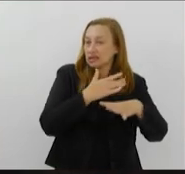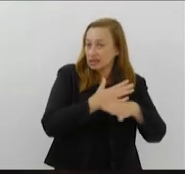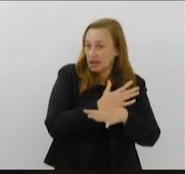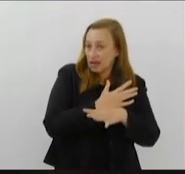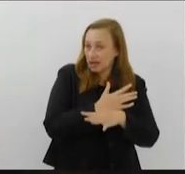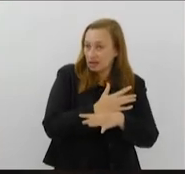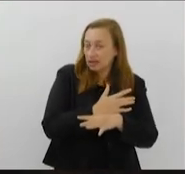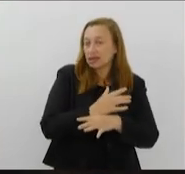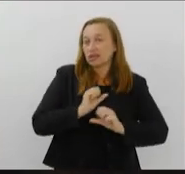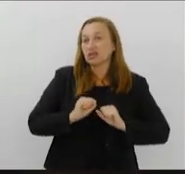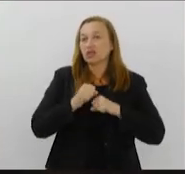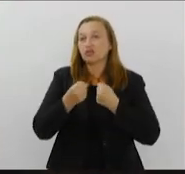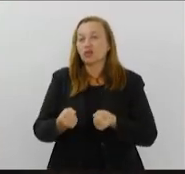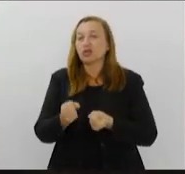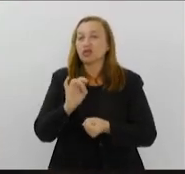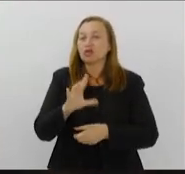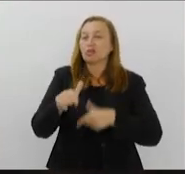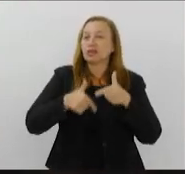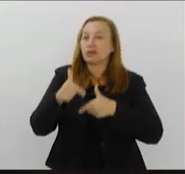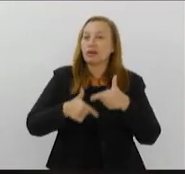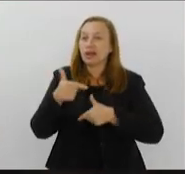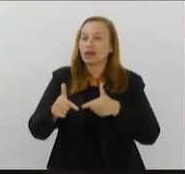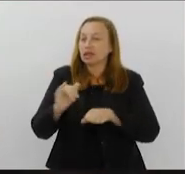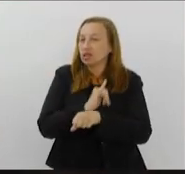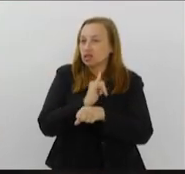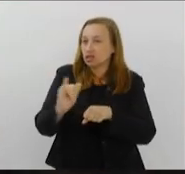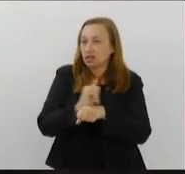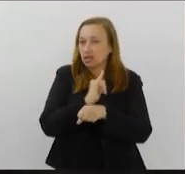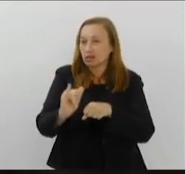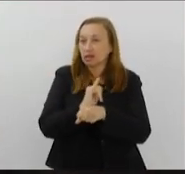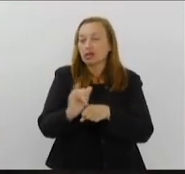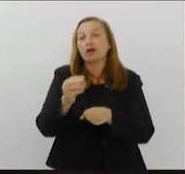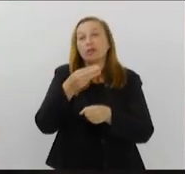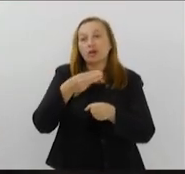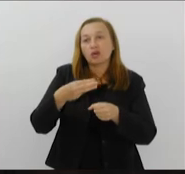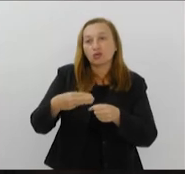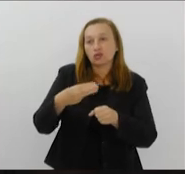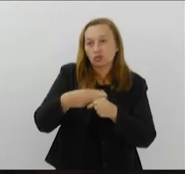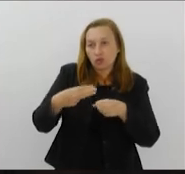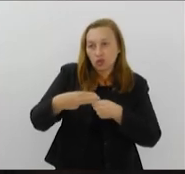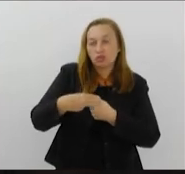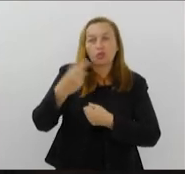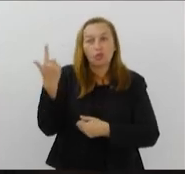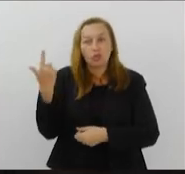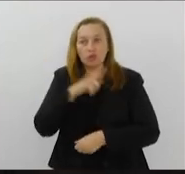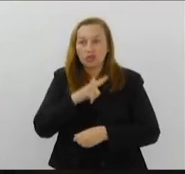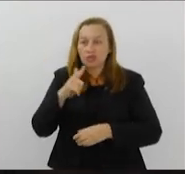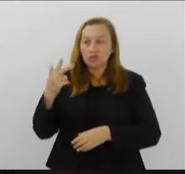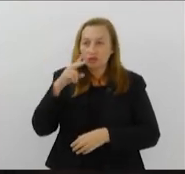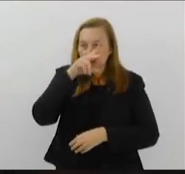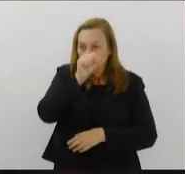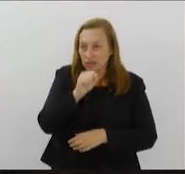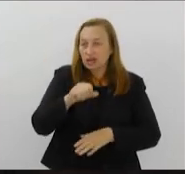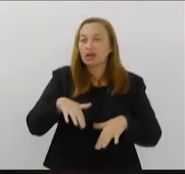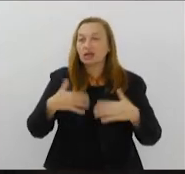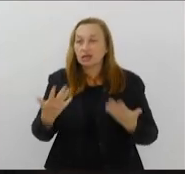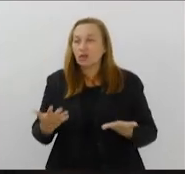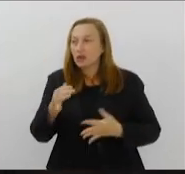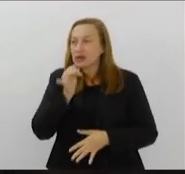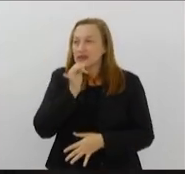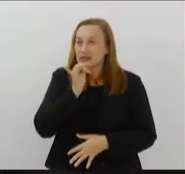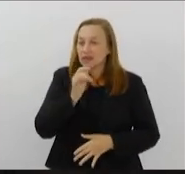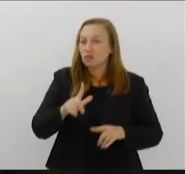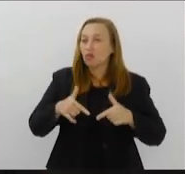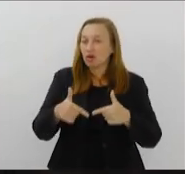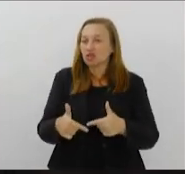se dedica somente a trabalhar justamente estratégias para que os municípios consigam fortalecer essa agenda. Então, por exemplo, uma